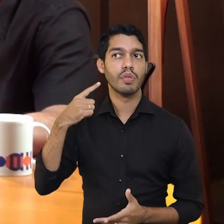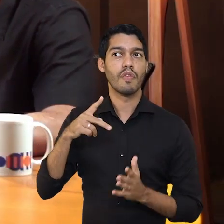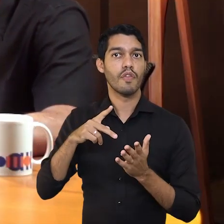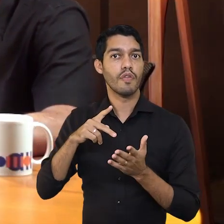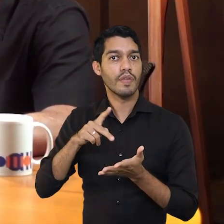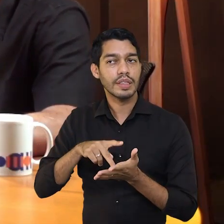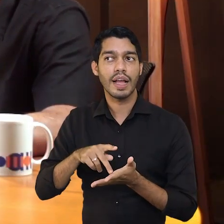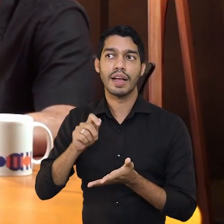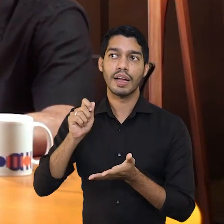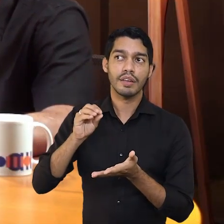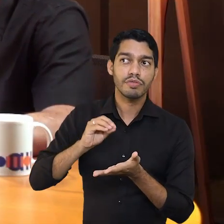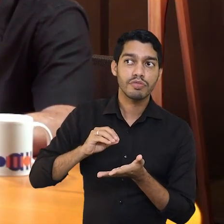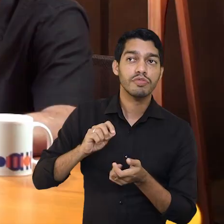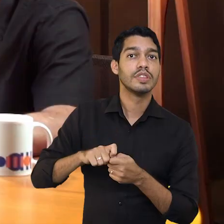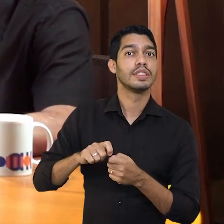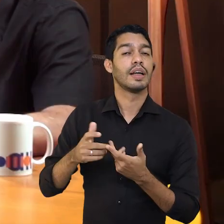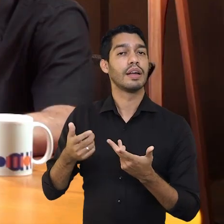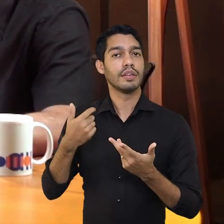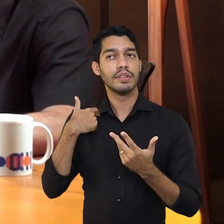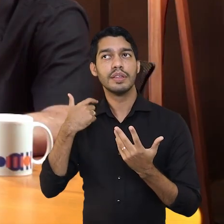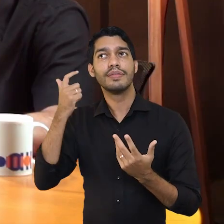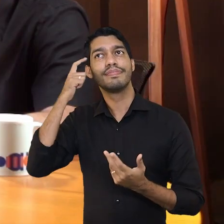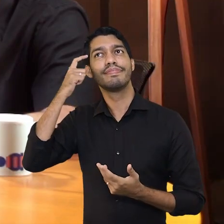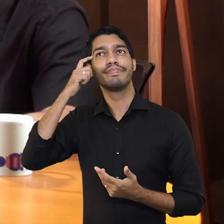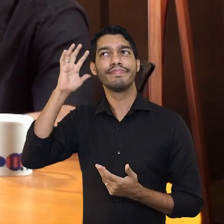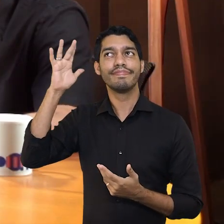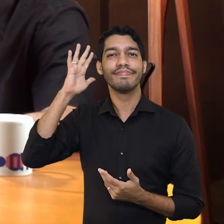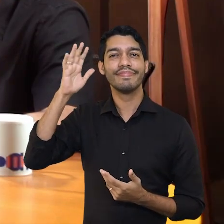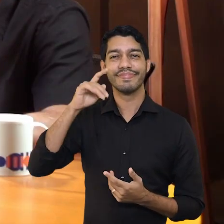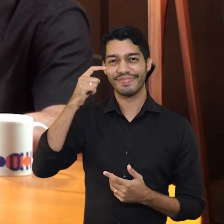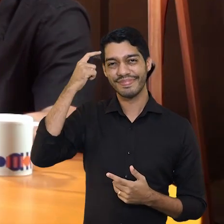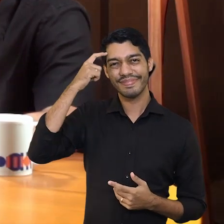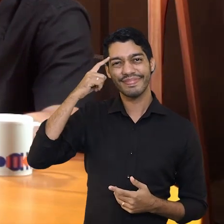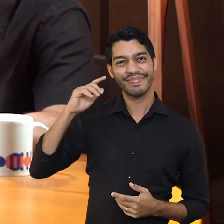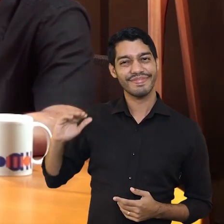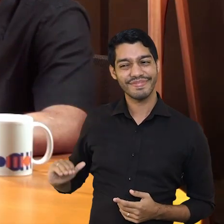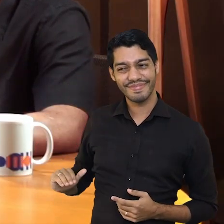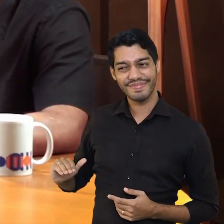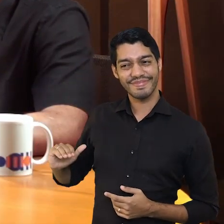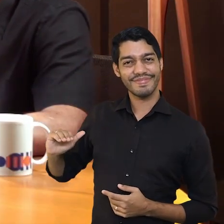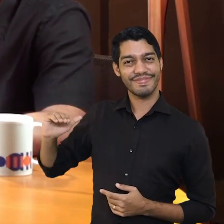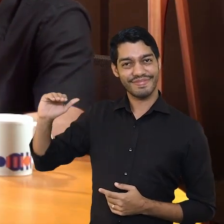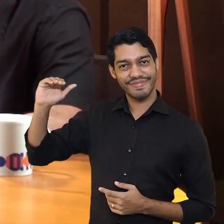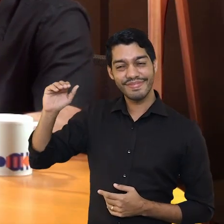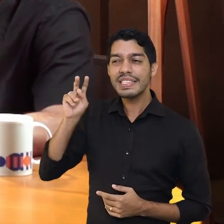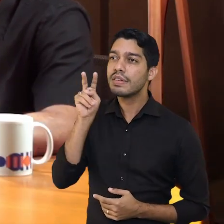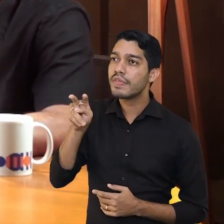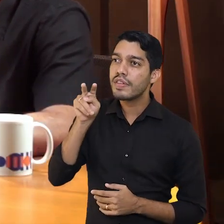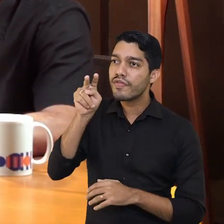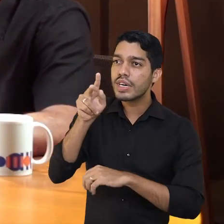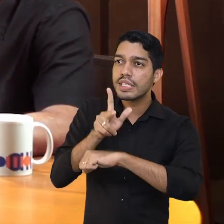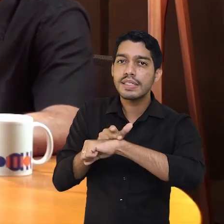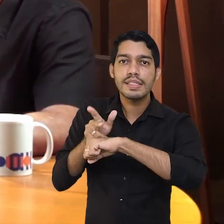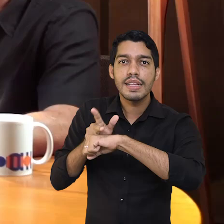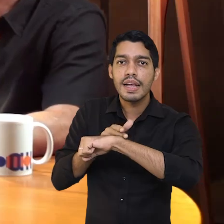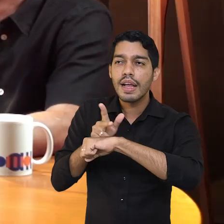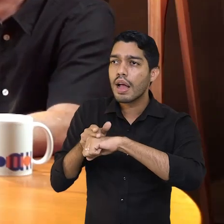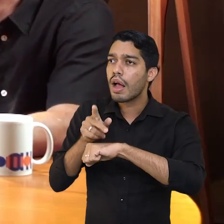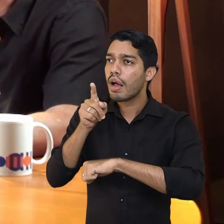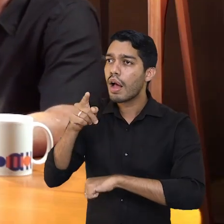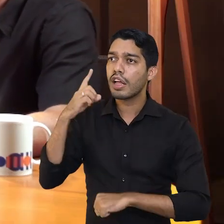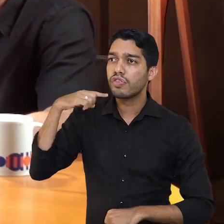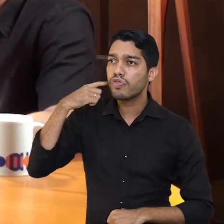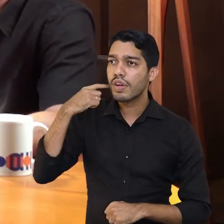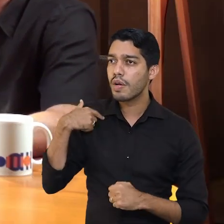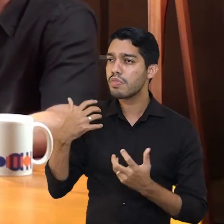na minha cabeça que eu ia ser aquela grande ideia que a gente tem quando a gente assiste as séries de advogados, né? Que a gente quer trabalhar no tribunal e